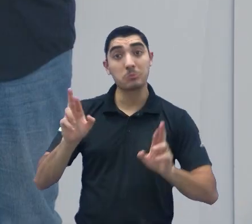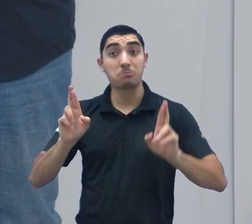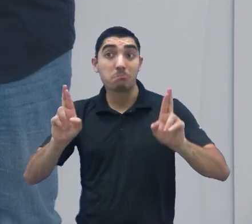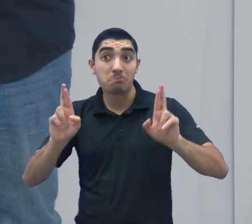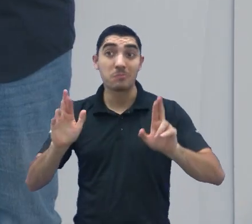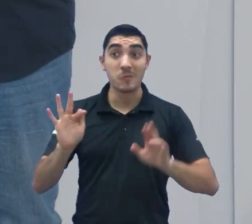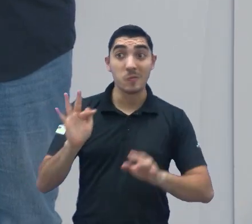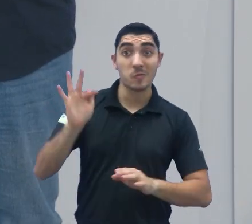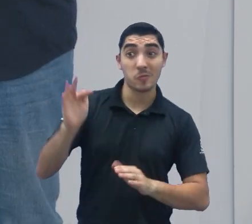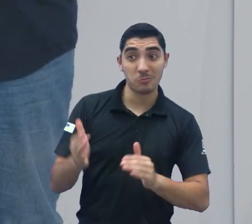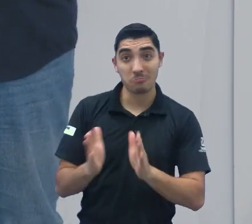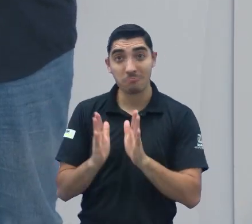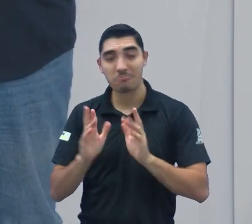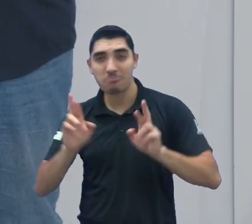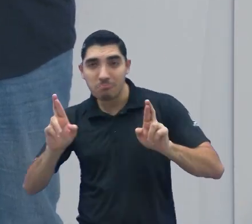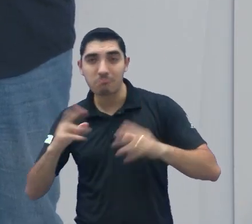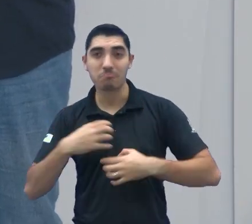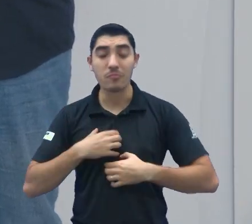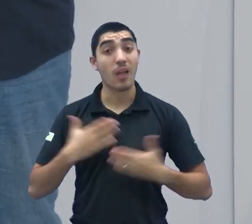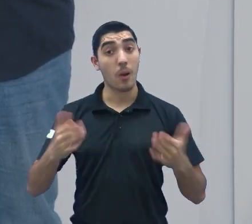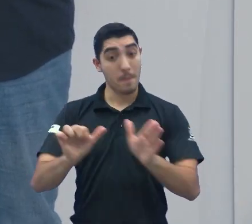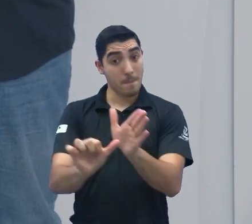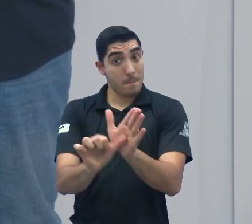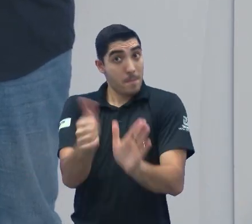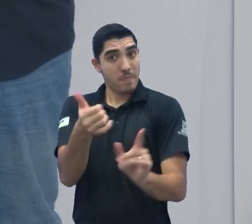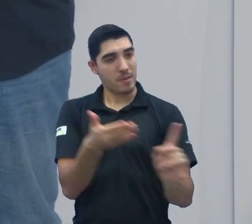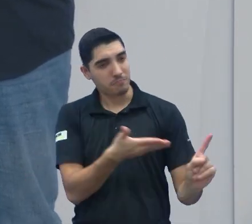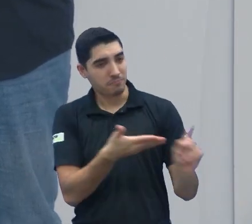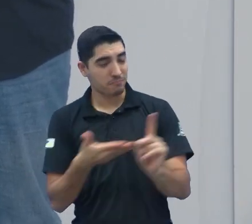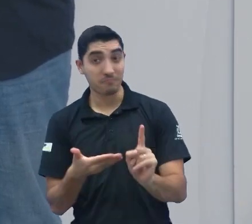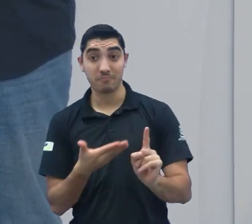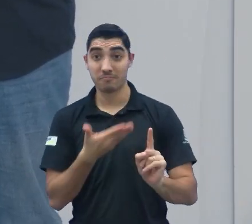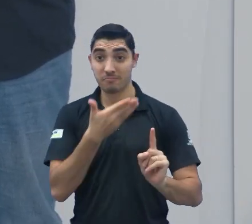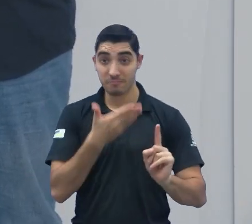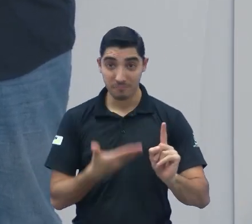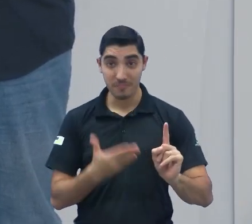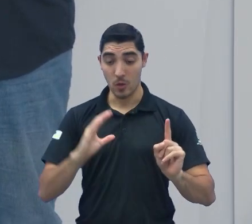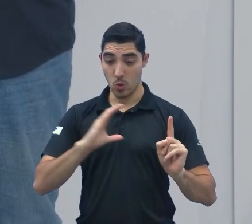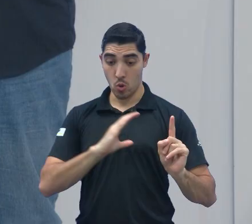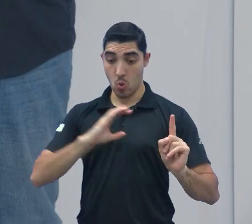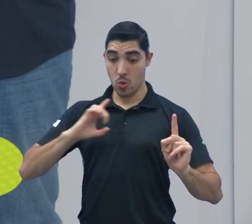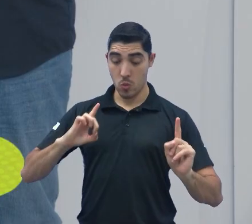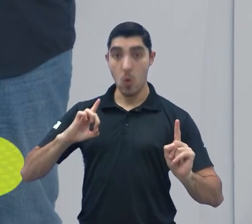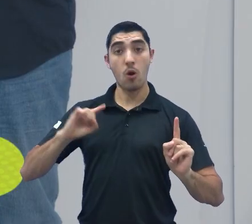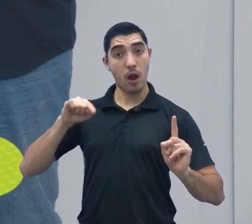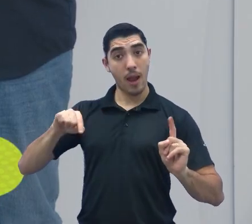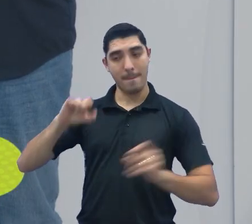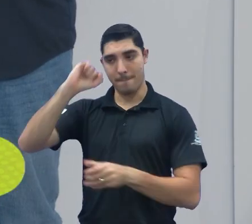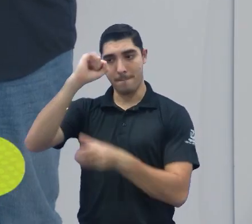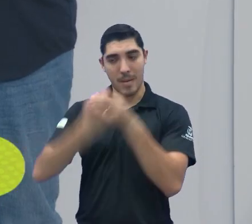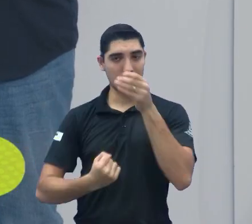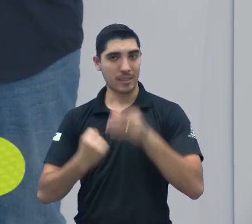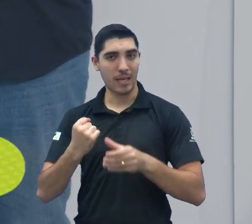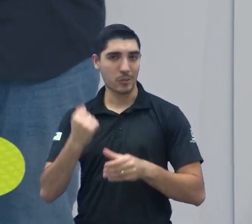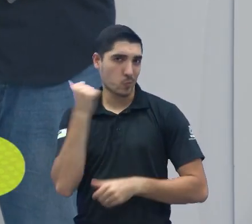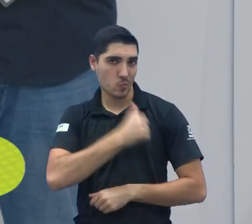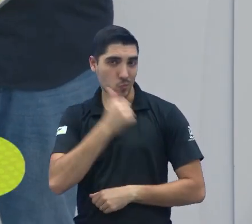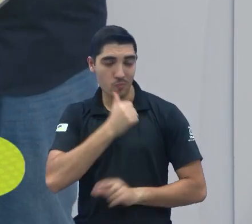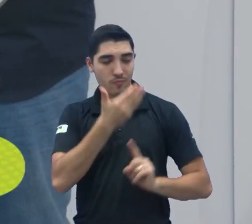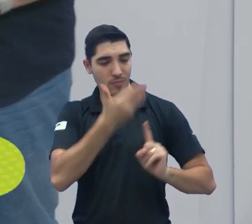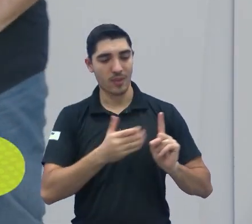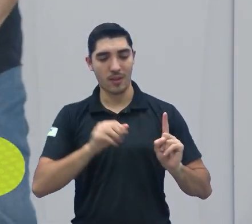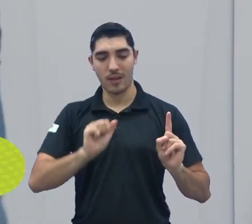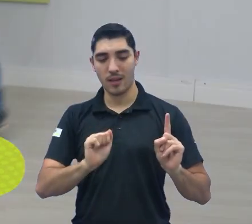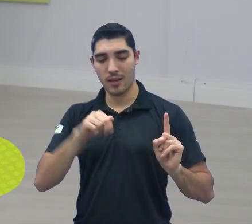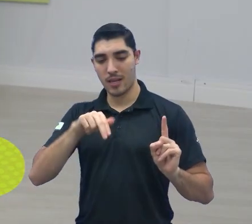tem o prazer de receber pela primeira vez aqui no estúdio do Hora do Esporte a coordenadora do São José Basquetebol Feminino, a Ana Diniz, está